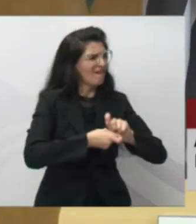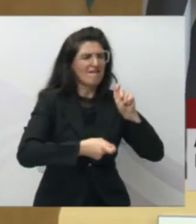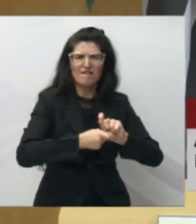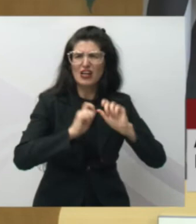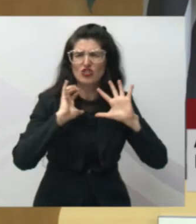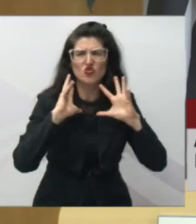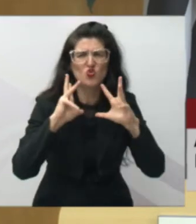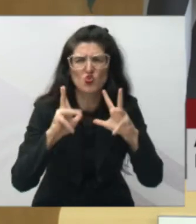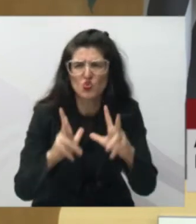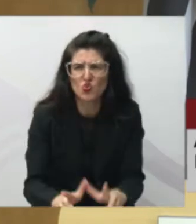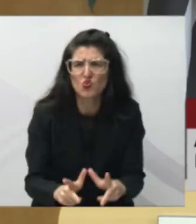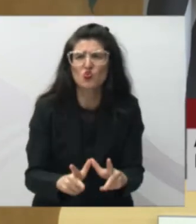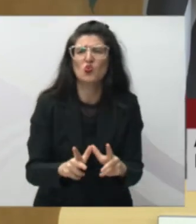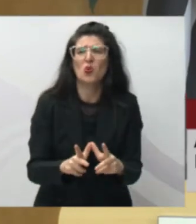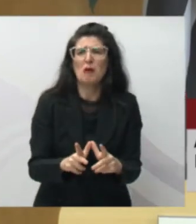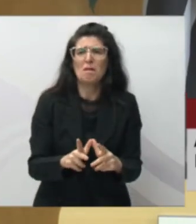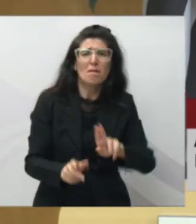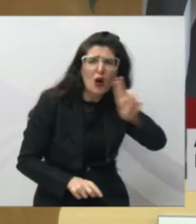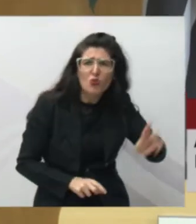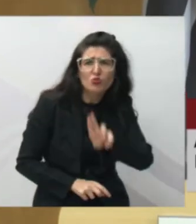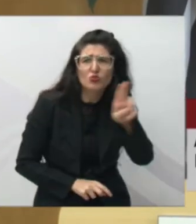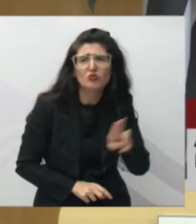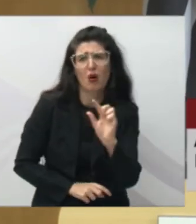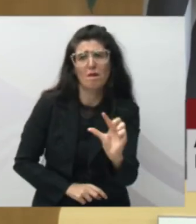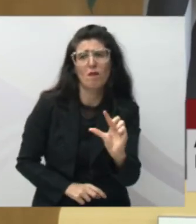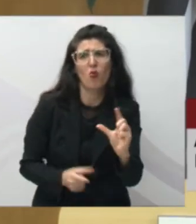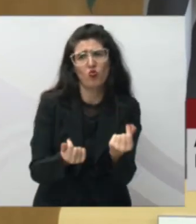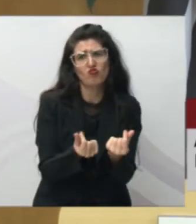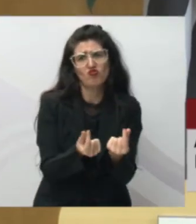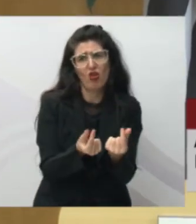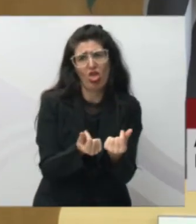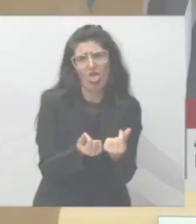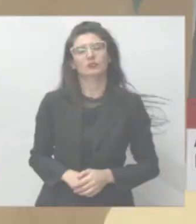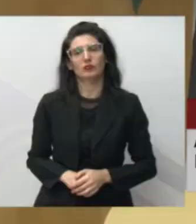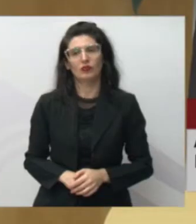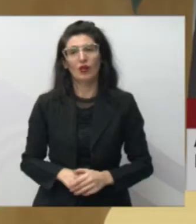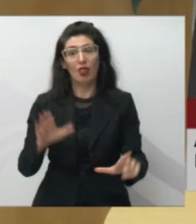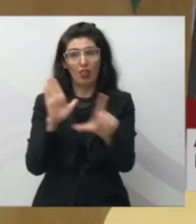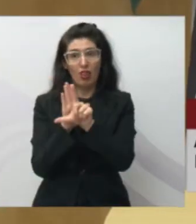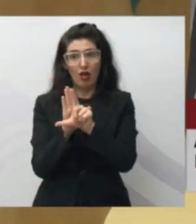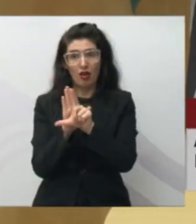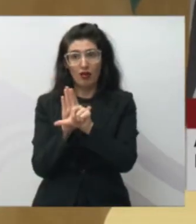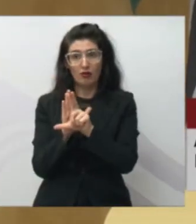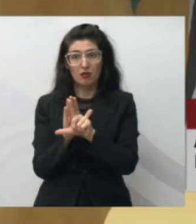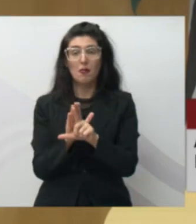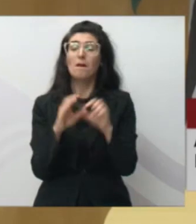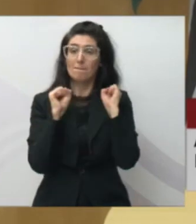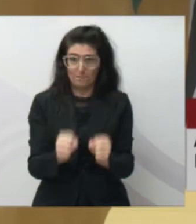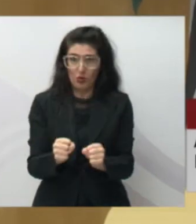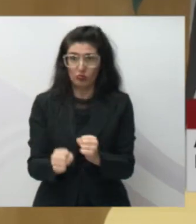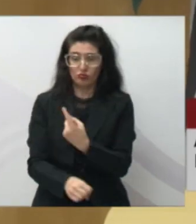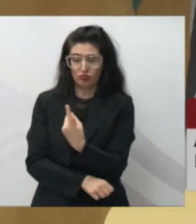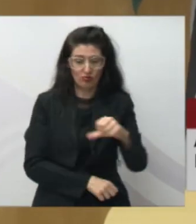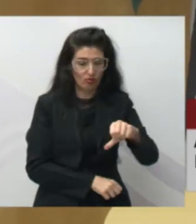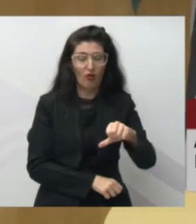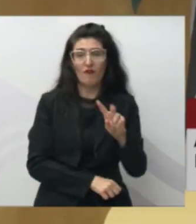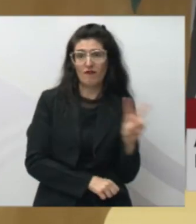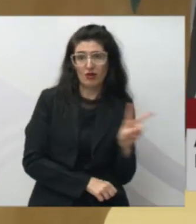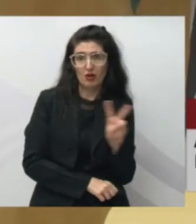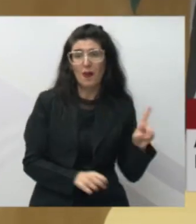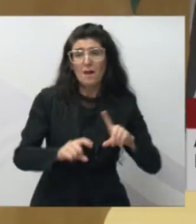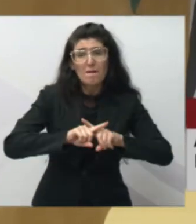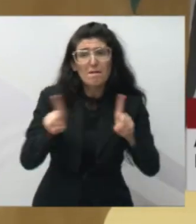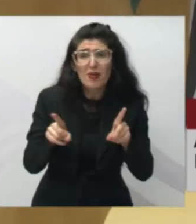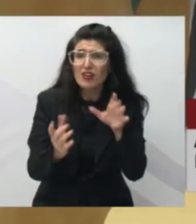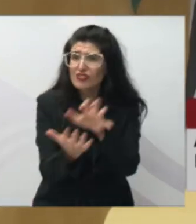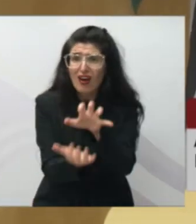aqui. Eu acho que, porque aqui, né, a gente tem compromisso com o povo. Hoje, 19 vereadores. Jacareí não